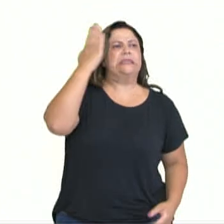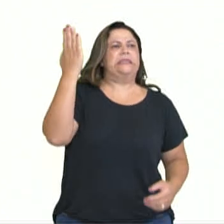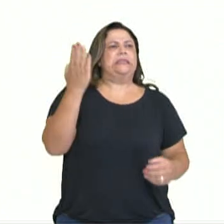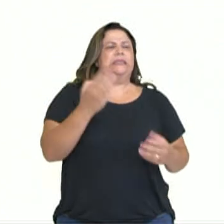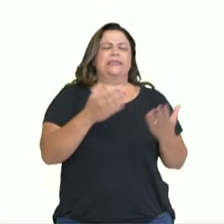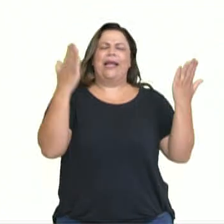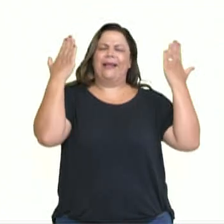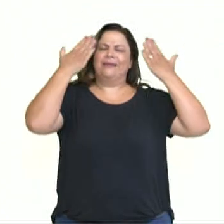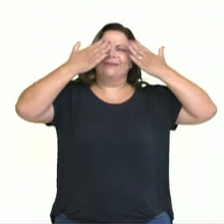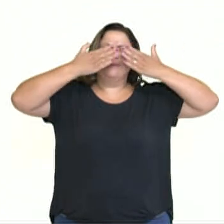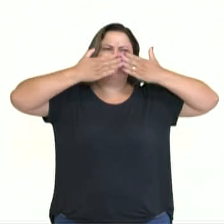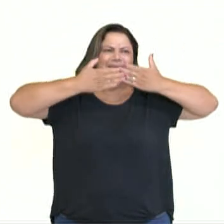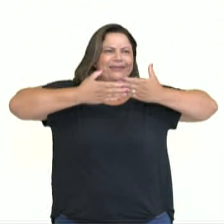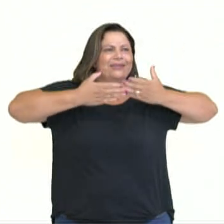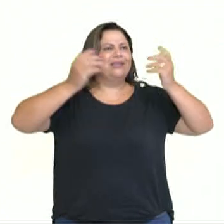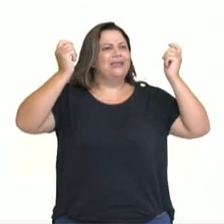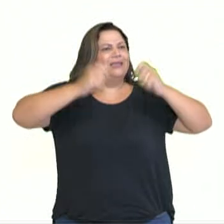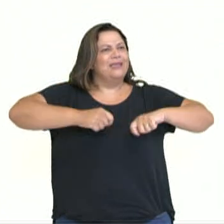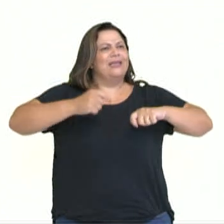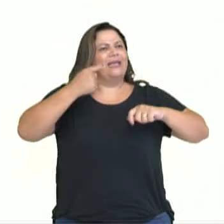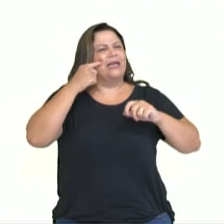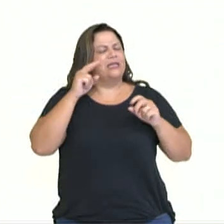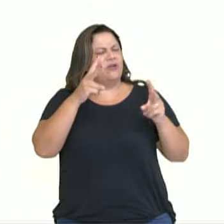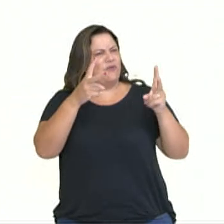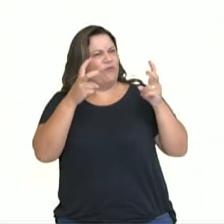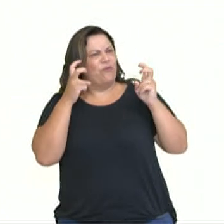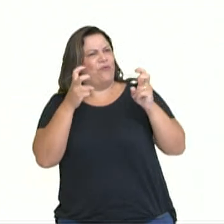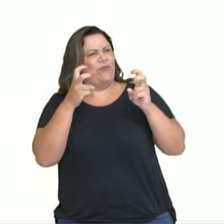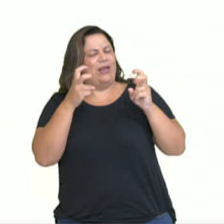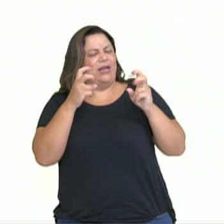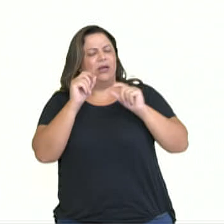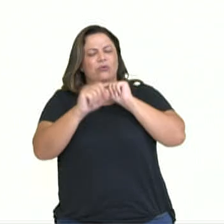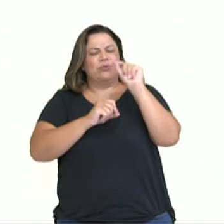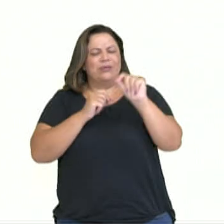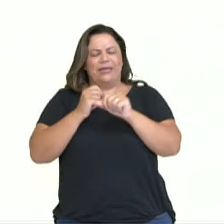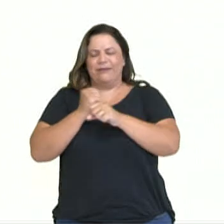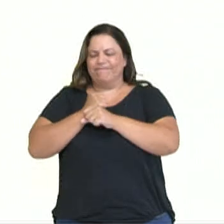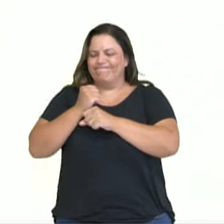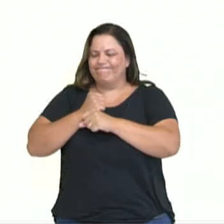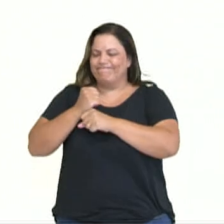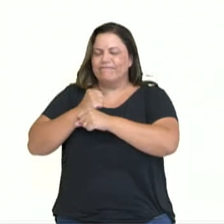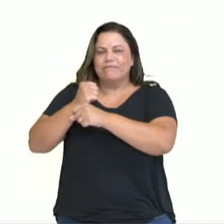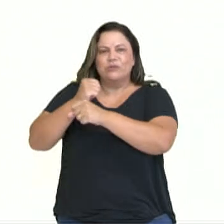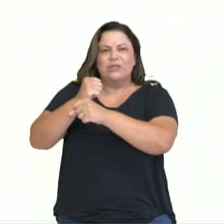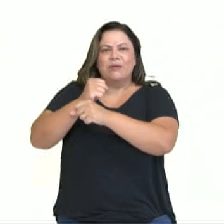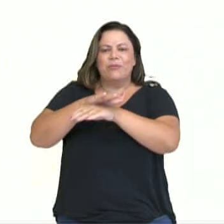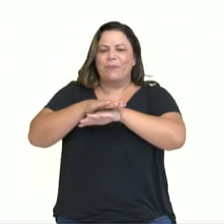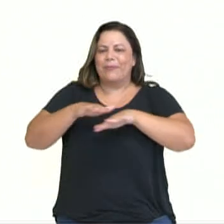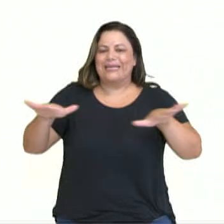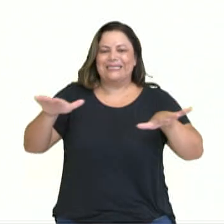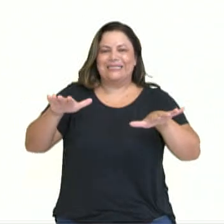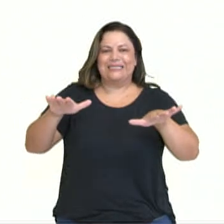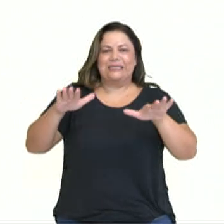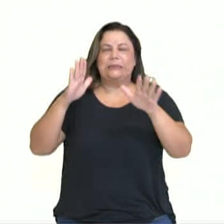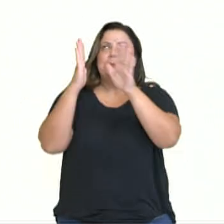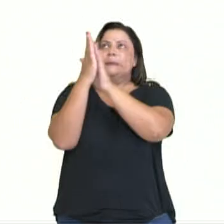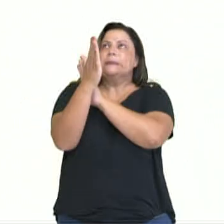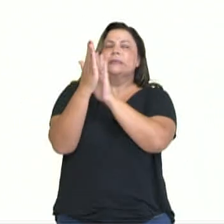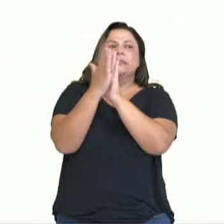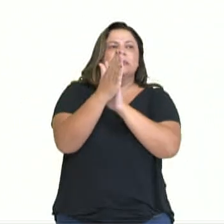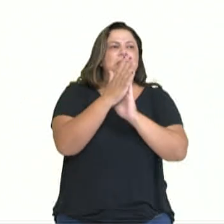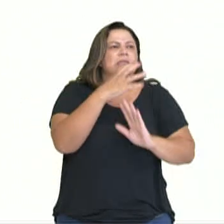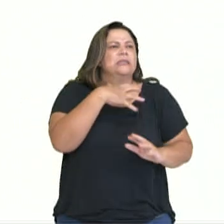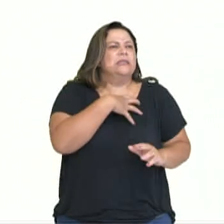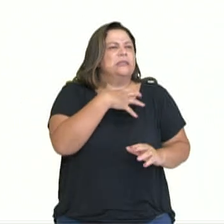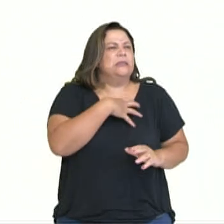do tempo que passava e que fugia. Bem, estava a sentir que ele morria, e outro clarão